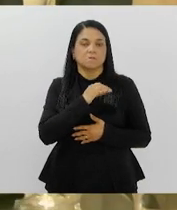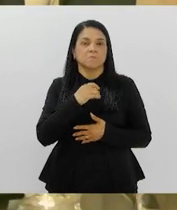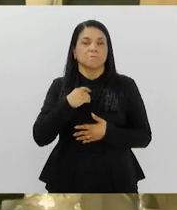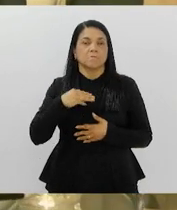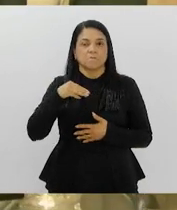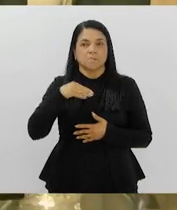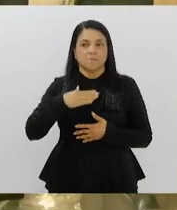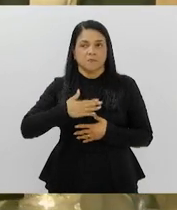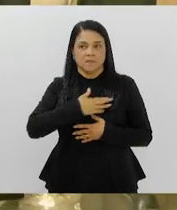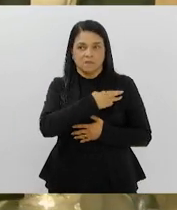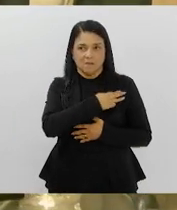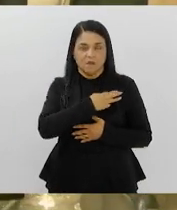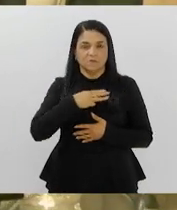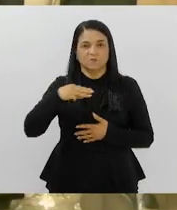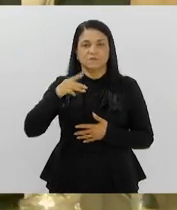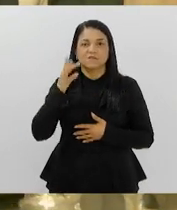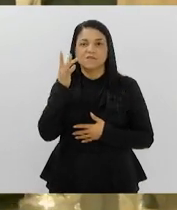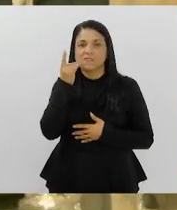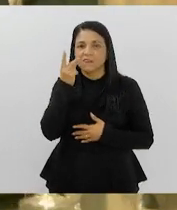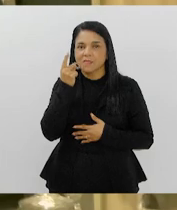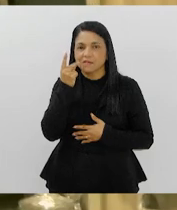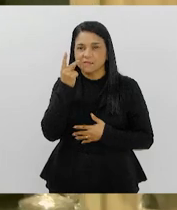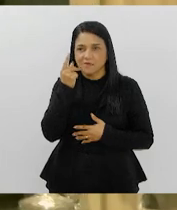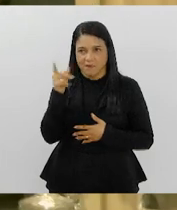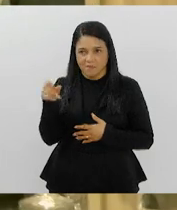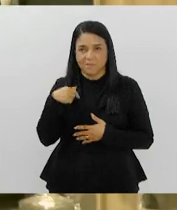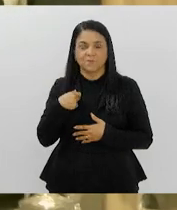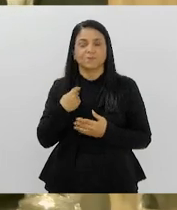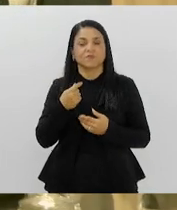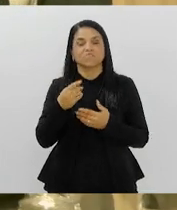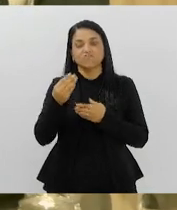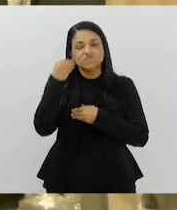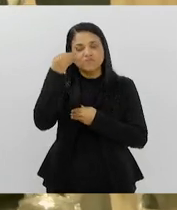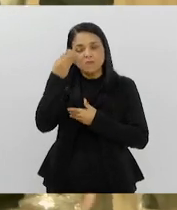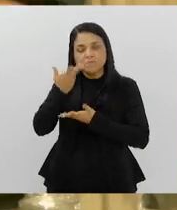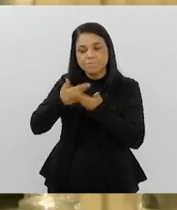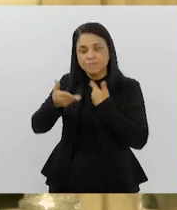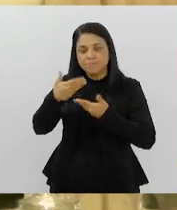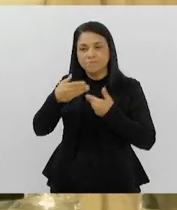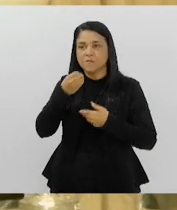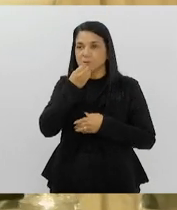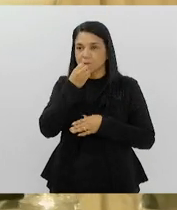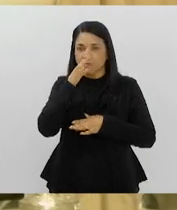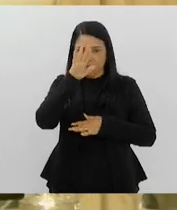conosco e o que eles têm feito por lá. Boa tarde. Boa tarde.